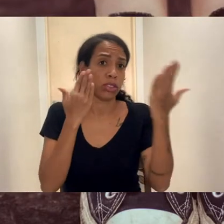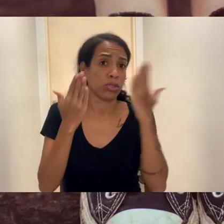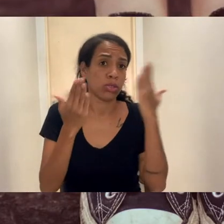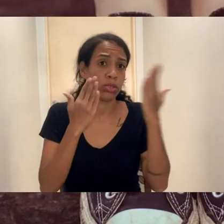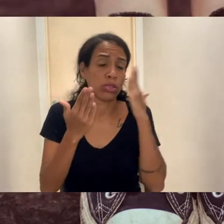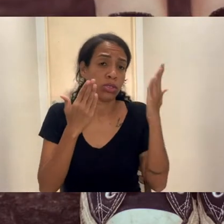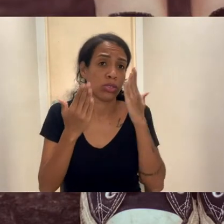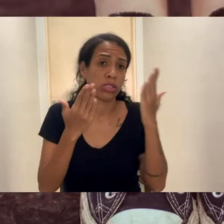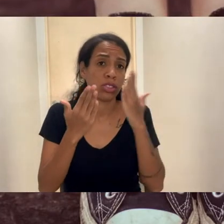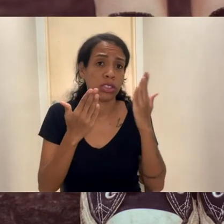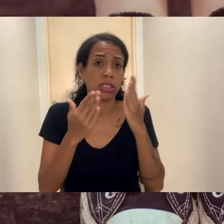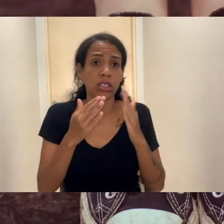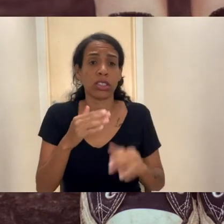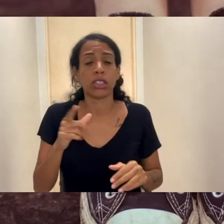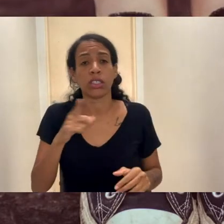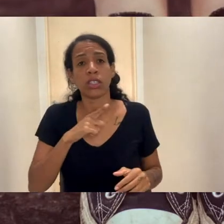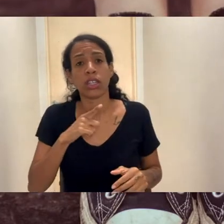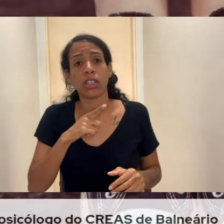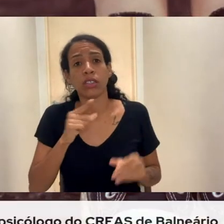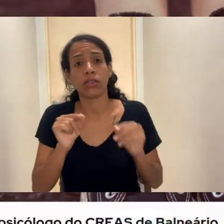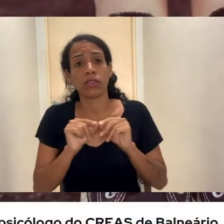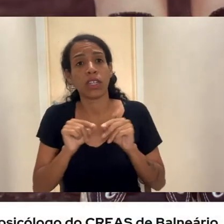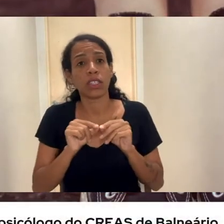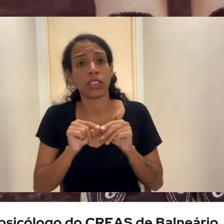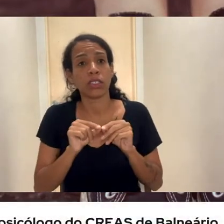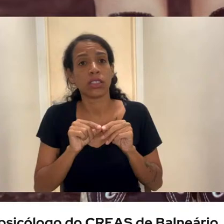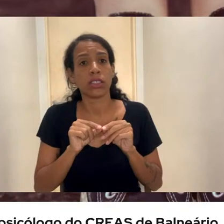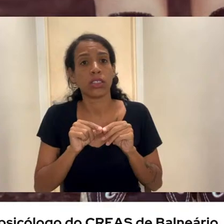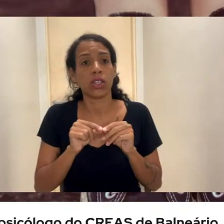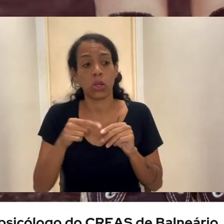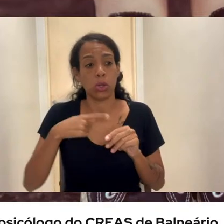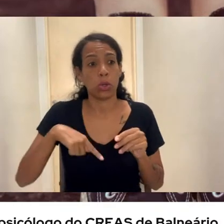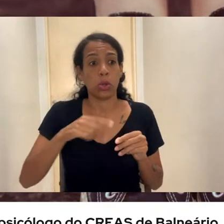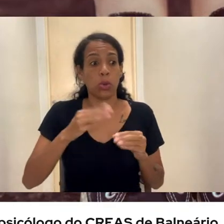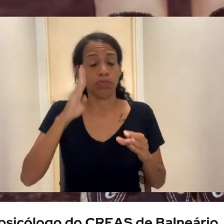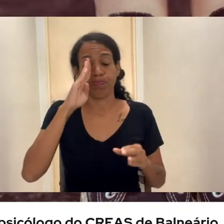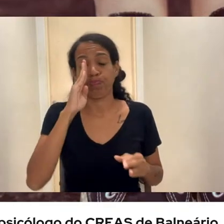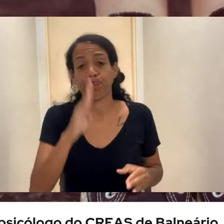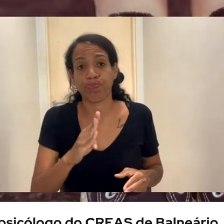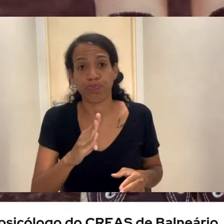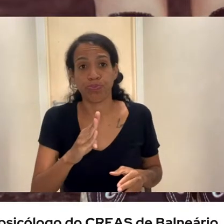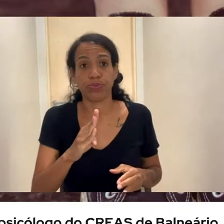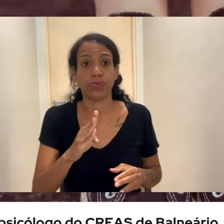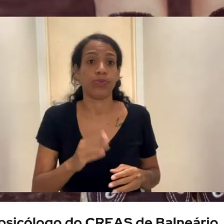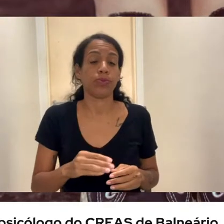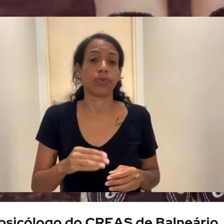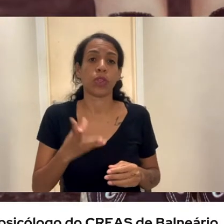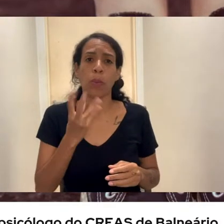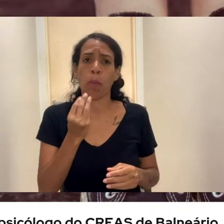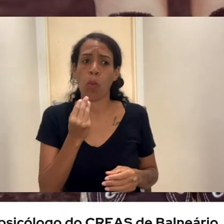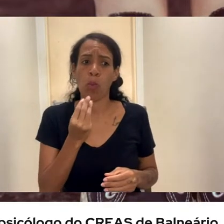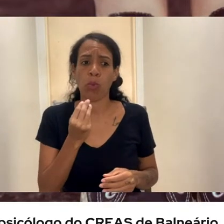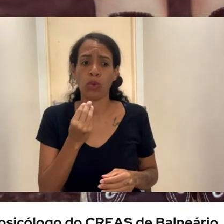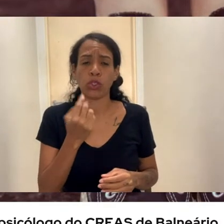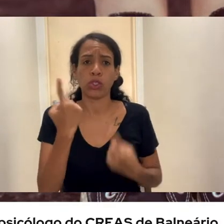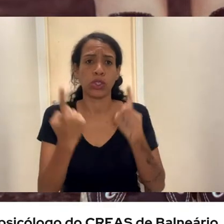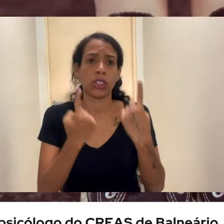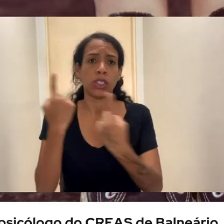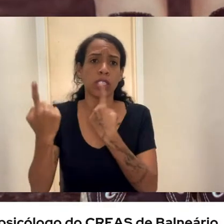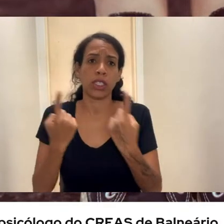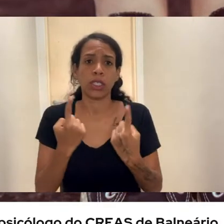se baseia em conceitos, se baseia em noções subjetivas muito